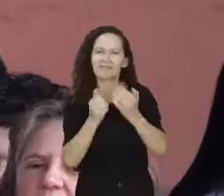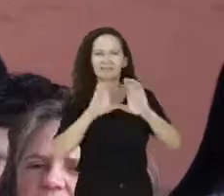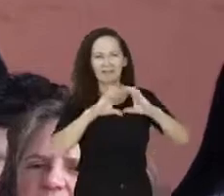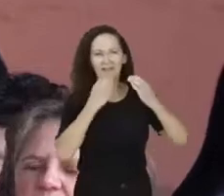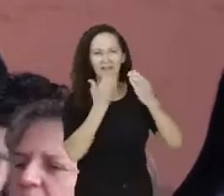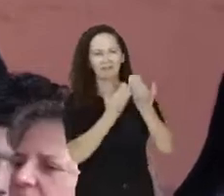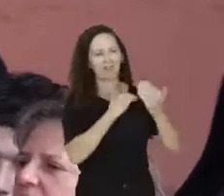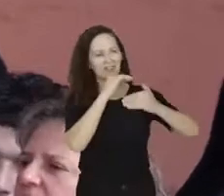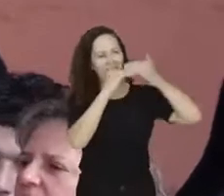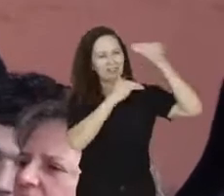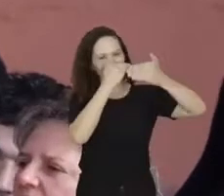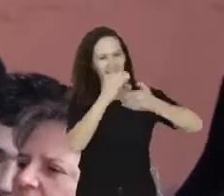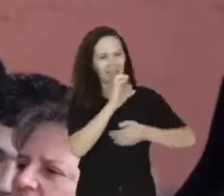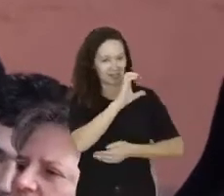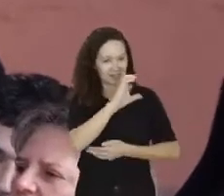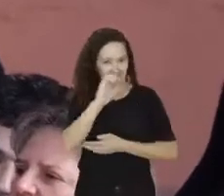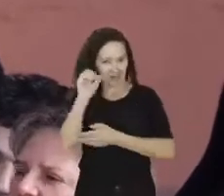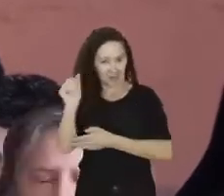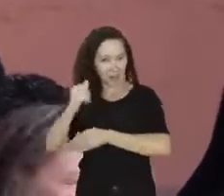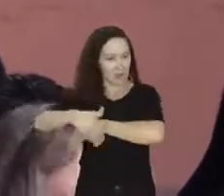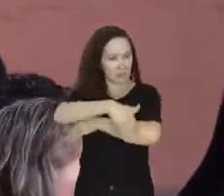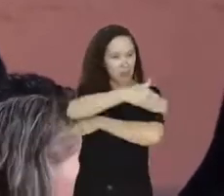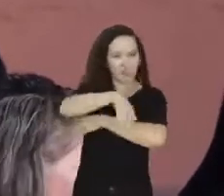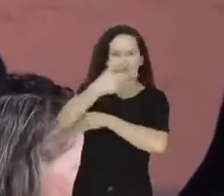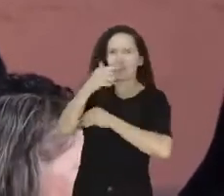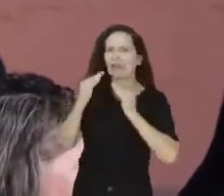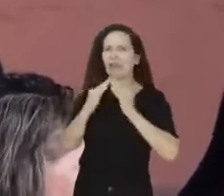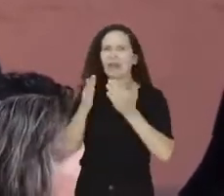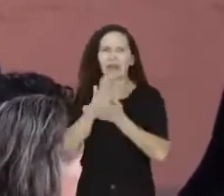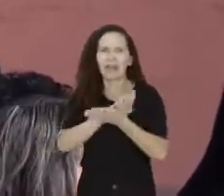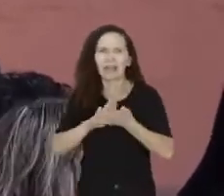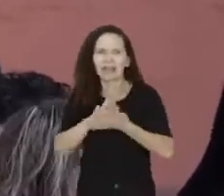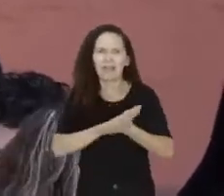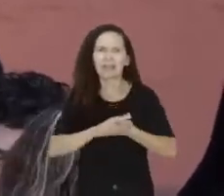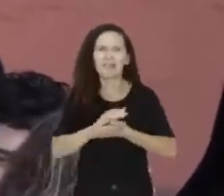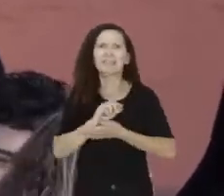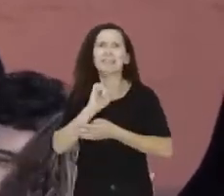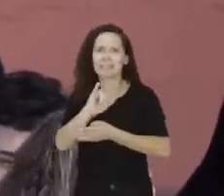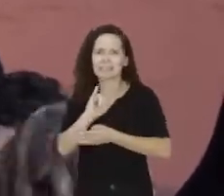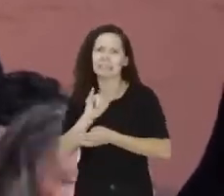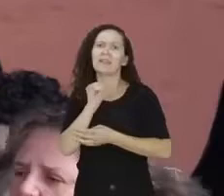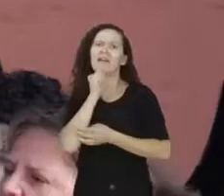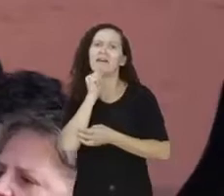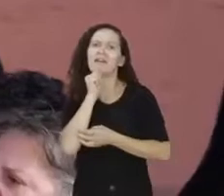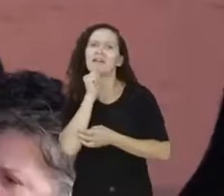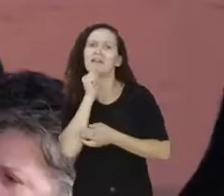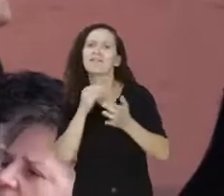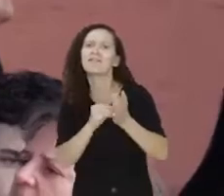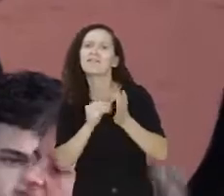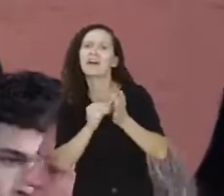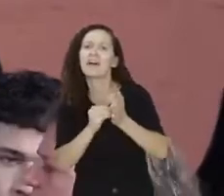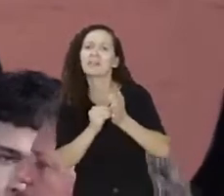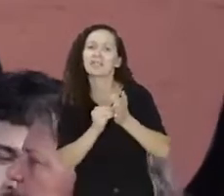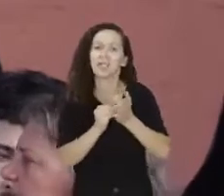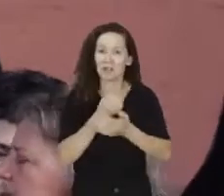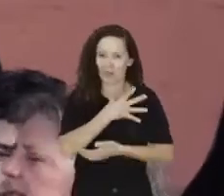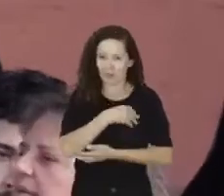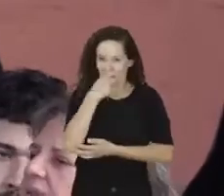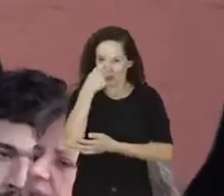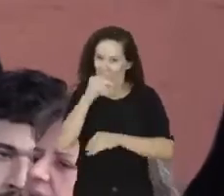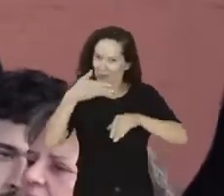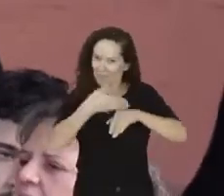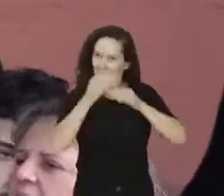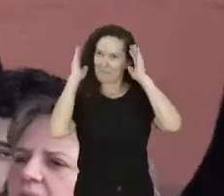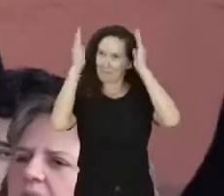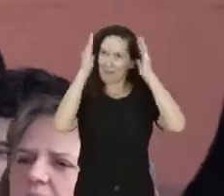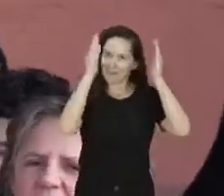estão nas ruas de Heliópolis. E se você não colocou seu filho ainda para fazer alguma atividade lá na biblioteca, só falar com a Ângela,